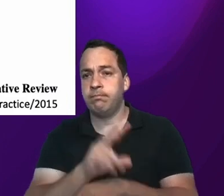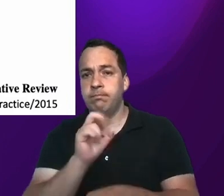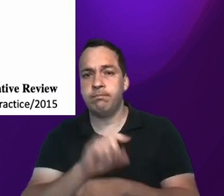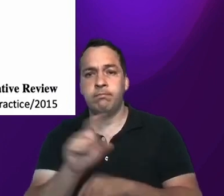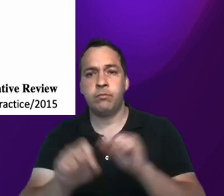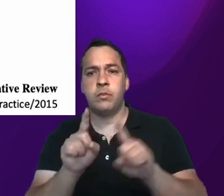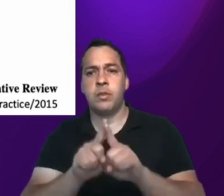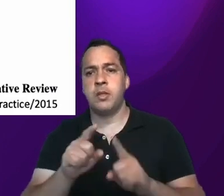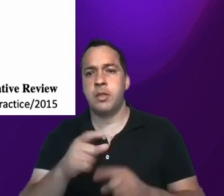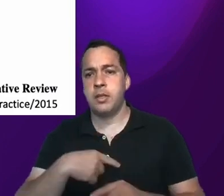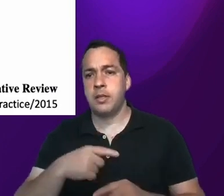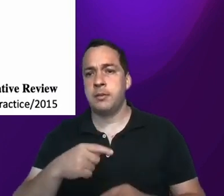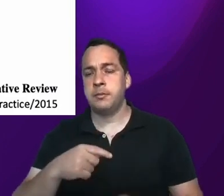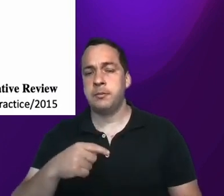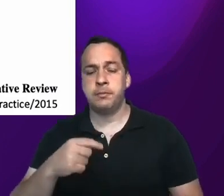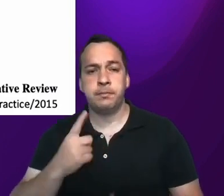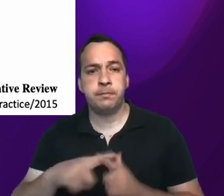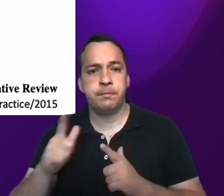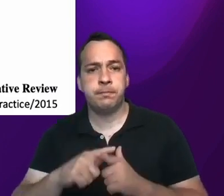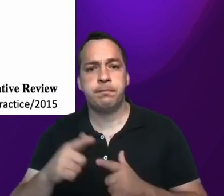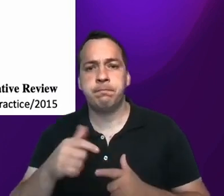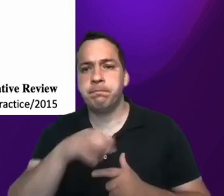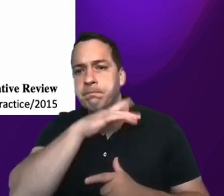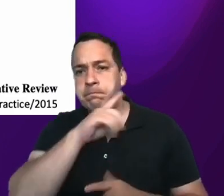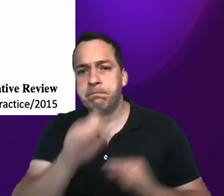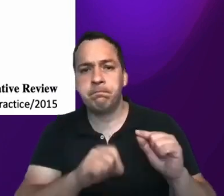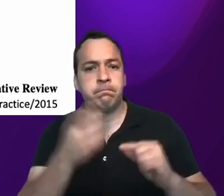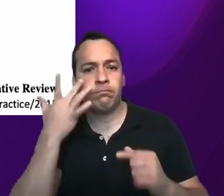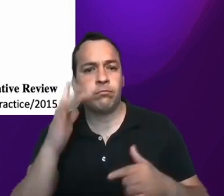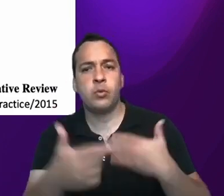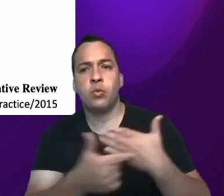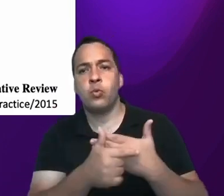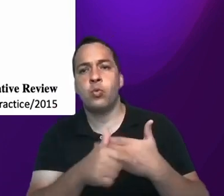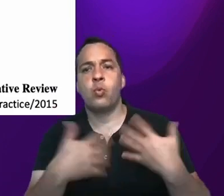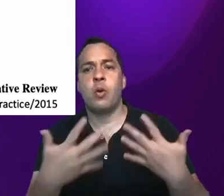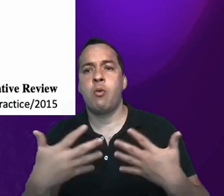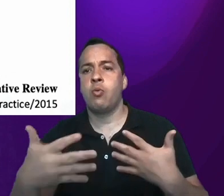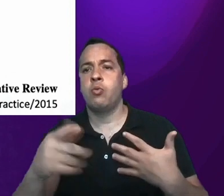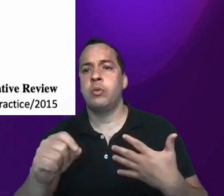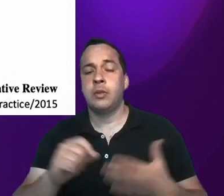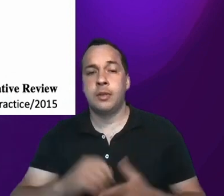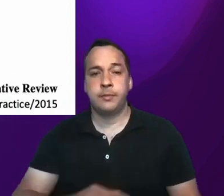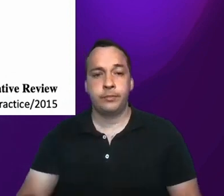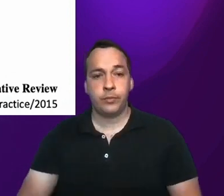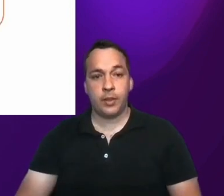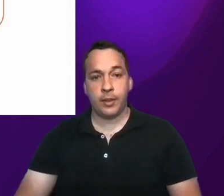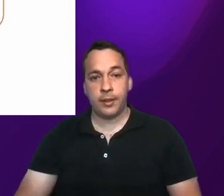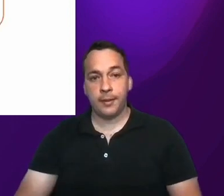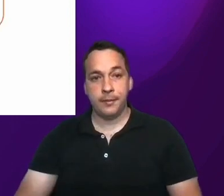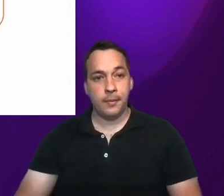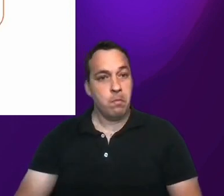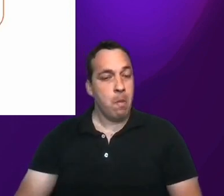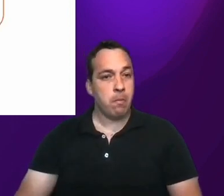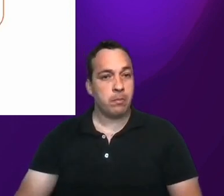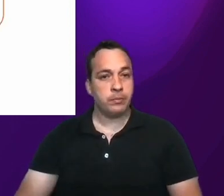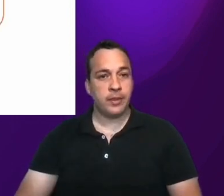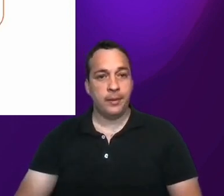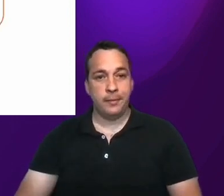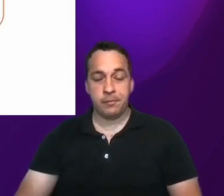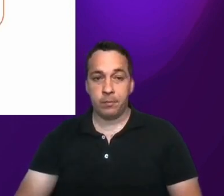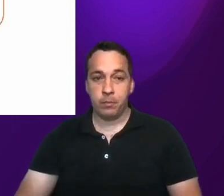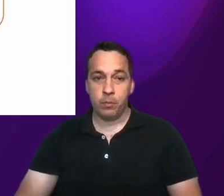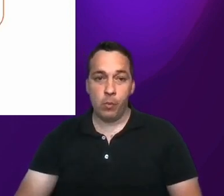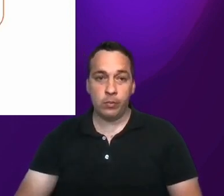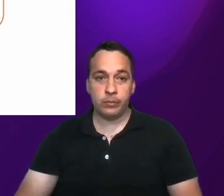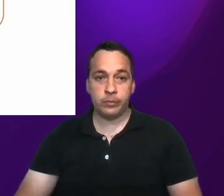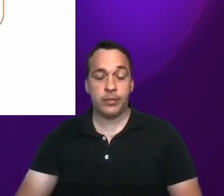albumina. A gente ainda não sabe qual é o papel na diálise. Mas com essa questão em mente, a gente desenhou um